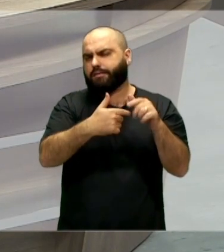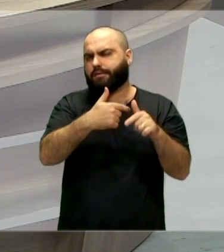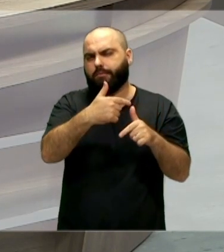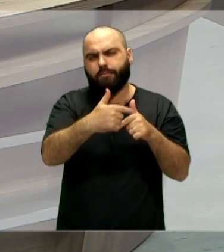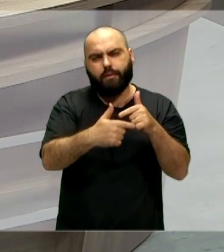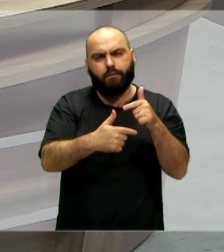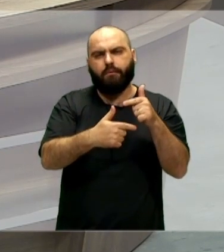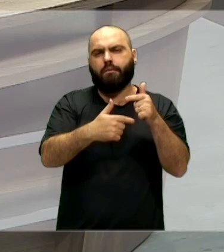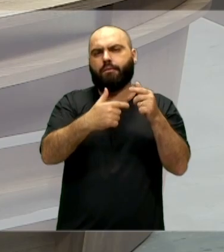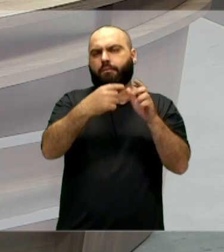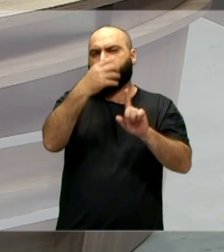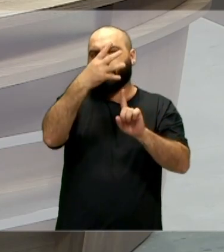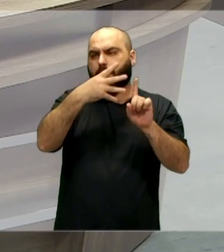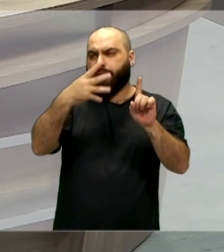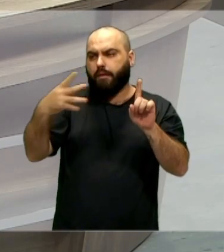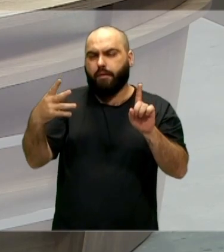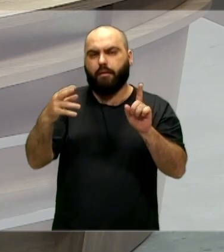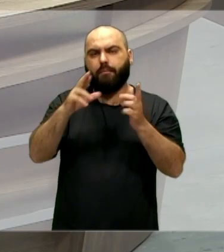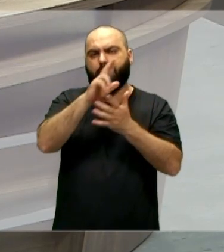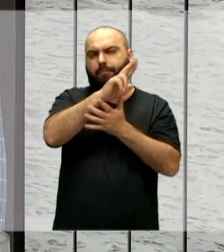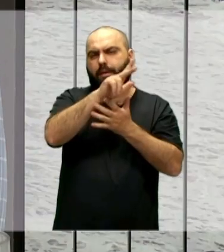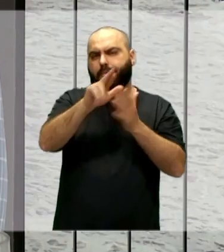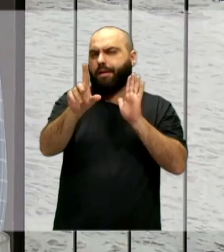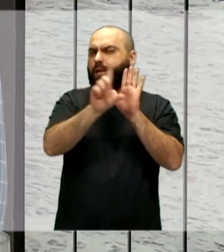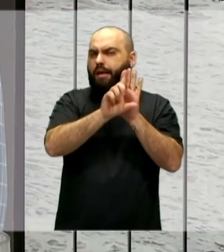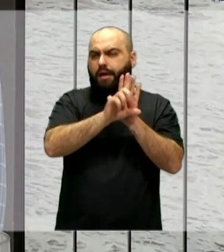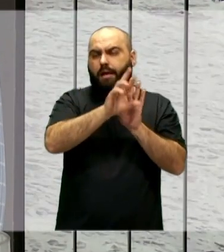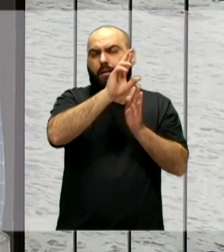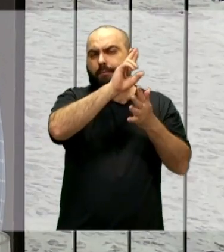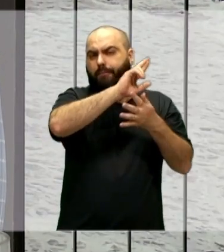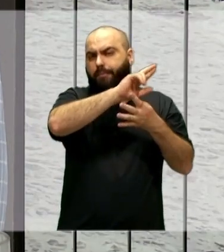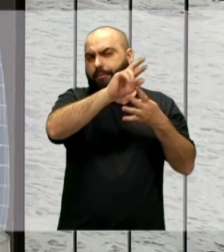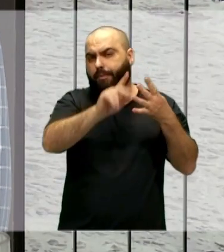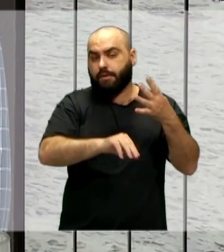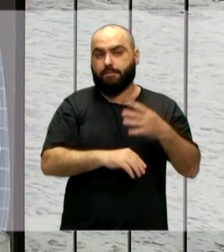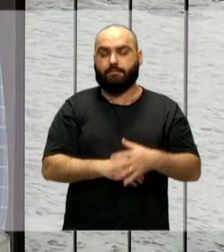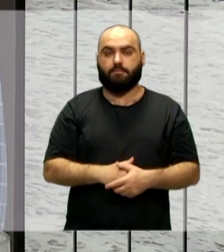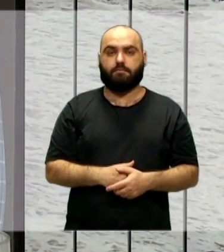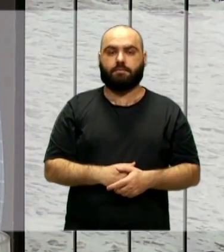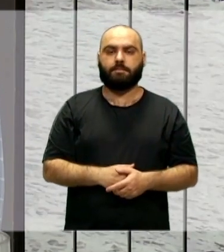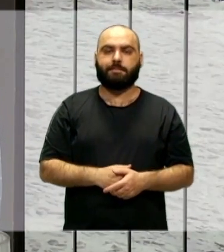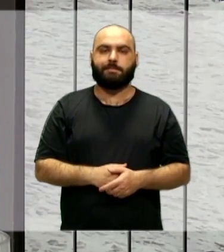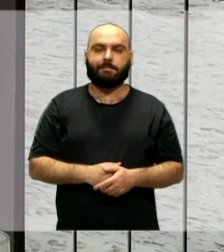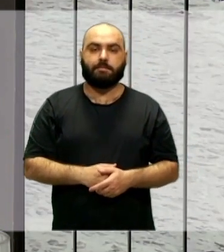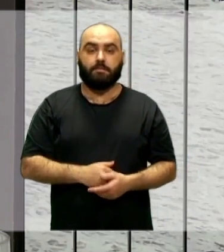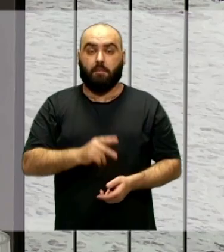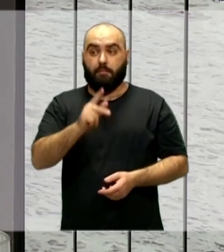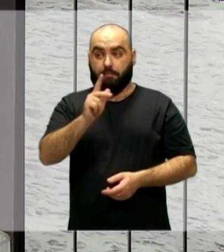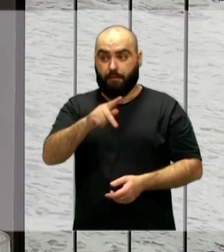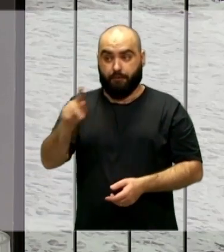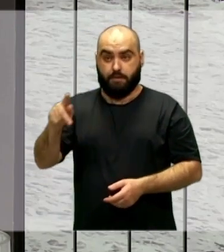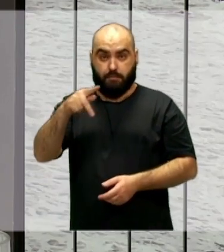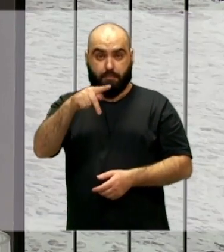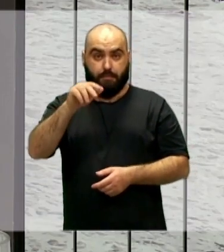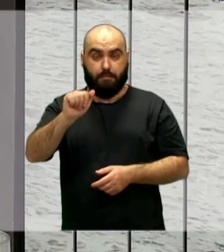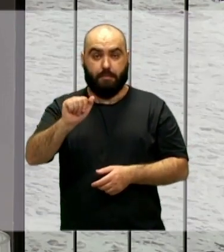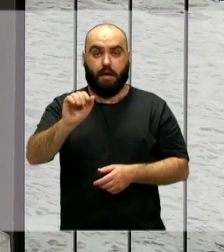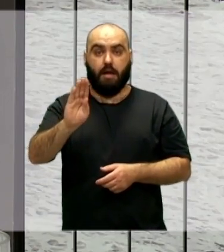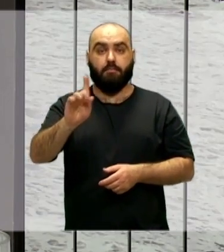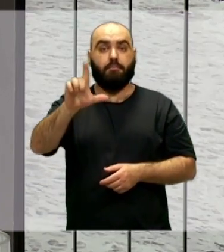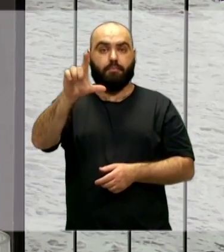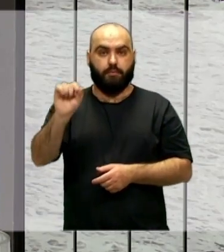ali talvez tenha sido o start do amigo. Paralelo a esses acontecimentos da minha vida, o professor Pablo, que é o nosso coordenador do curso,